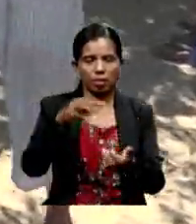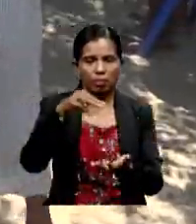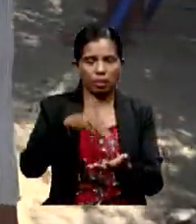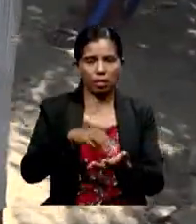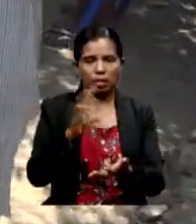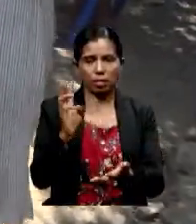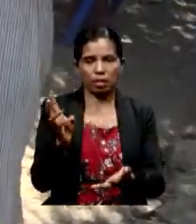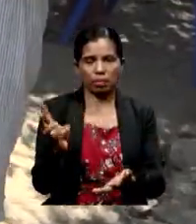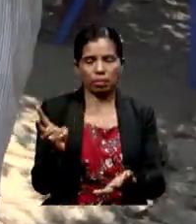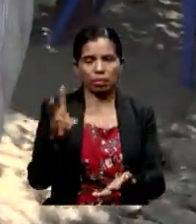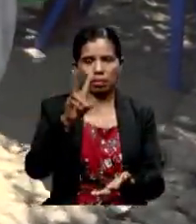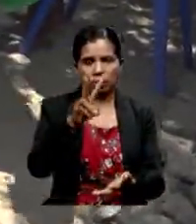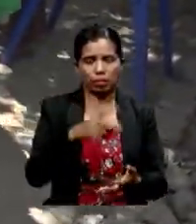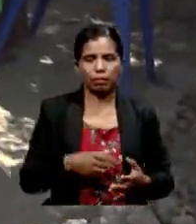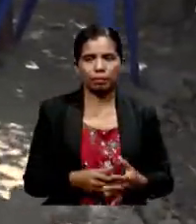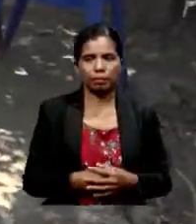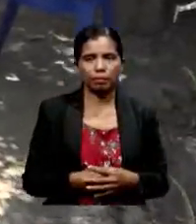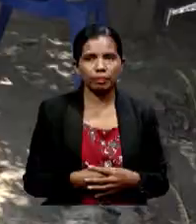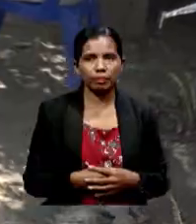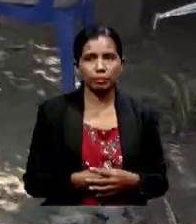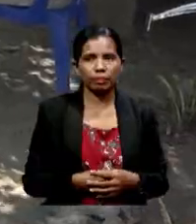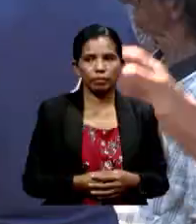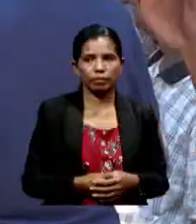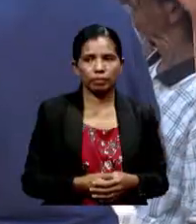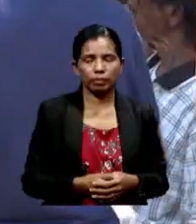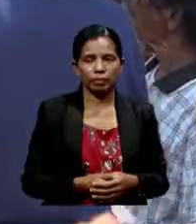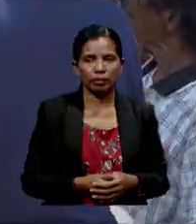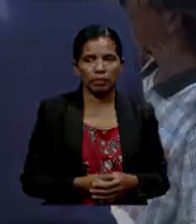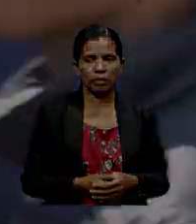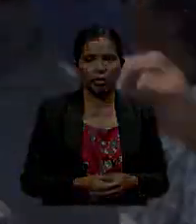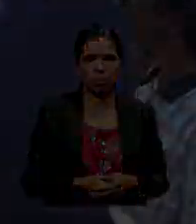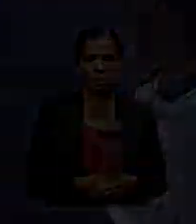neng nulure singrua. Felicitas Borges, Jaime dos Santos, GMN.